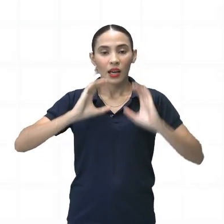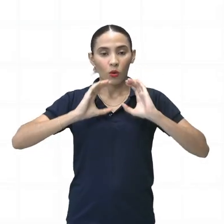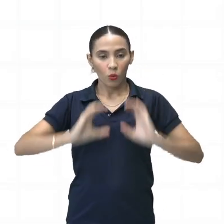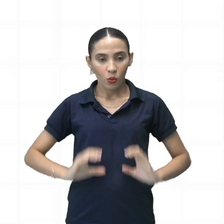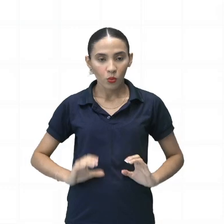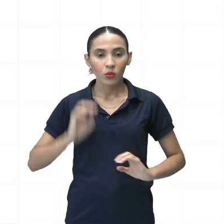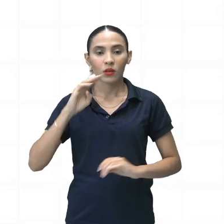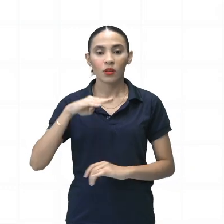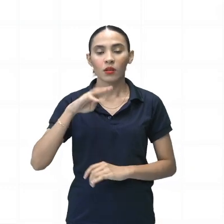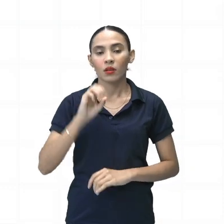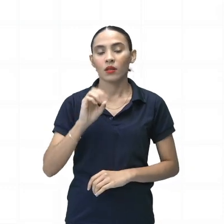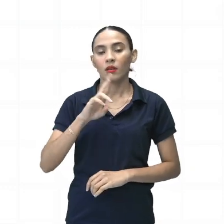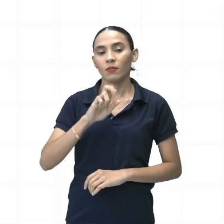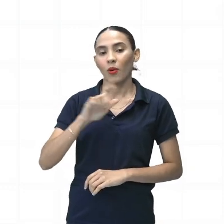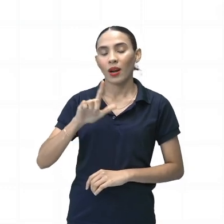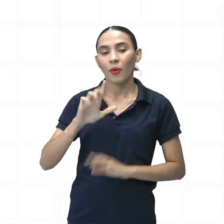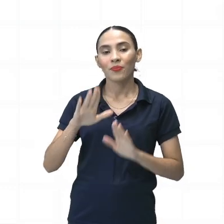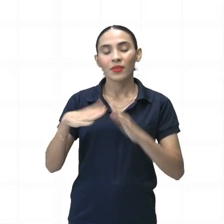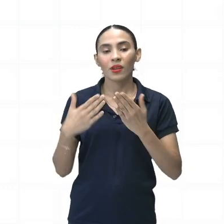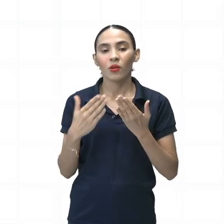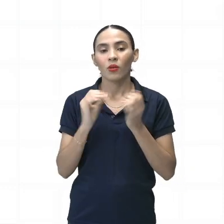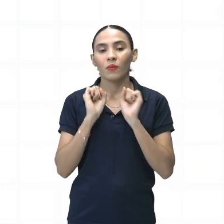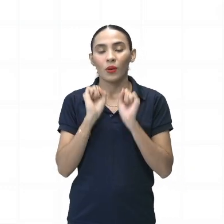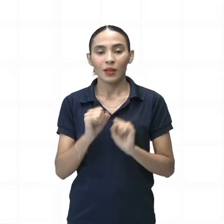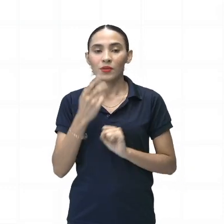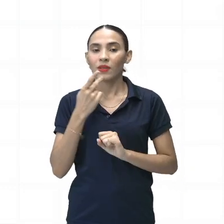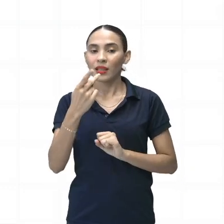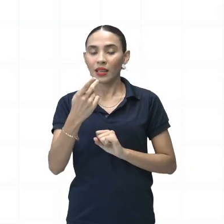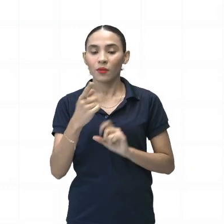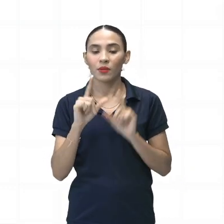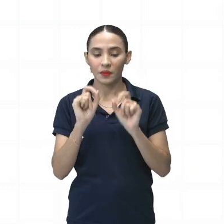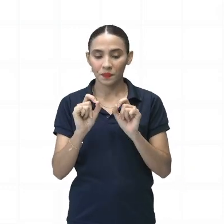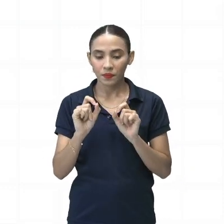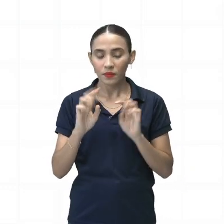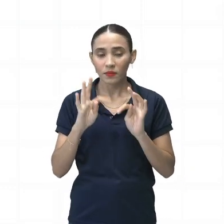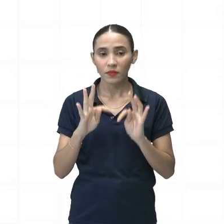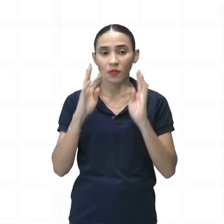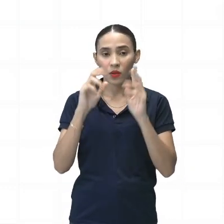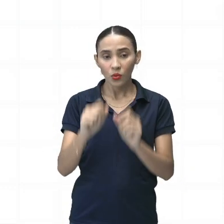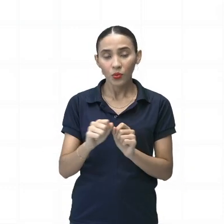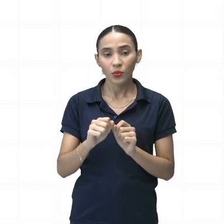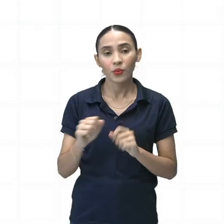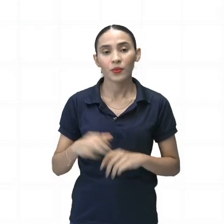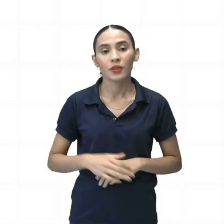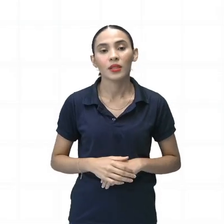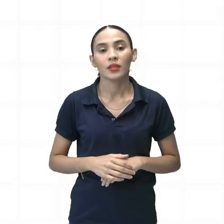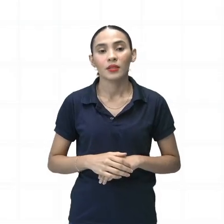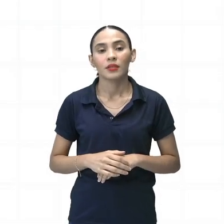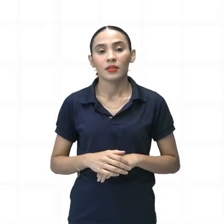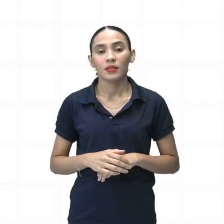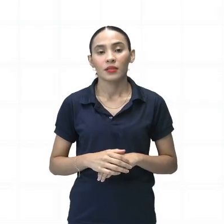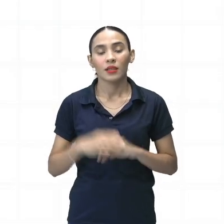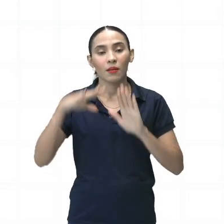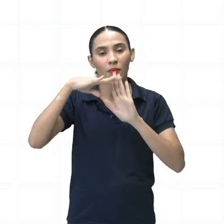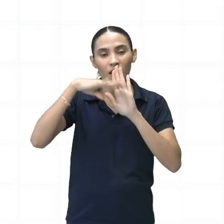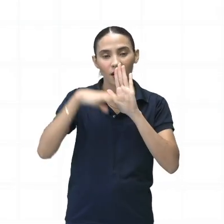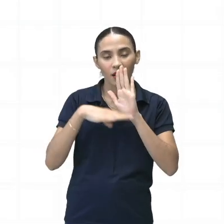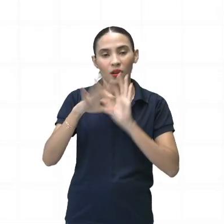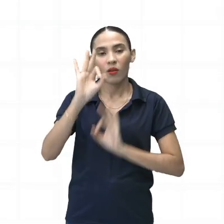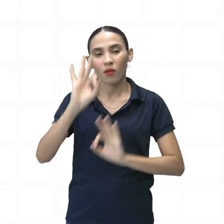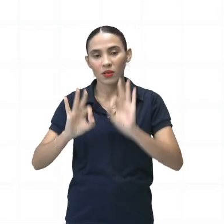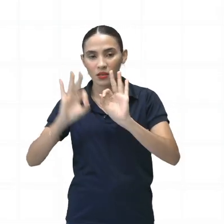vida tem tudo a ver com a bioética. Então, tudo é